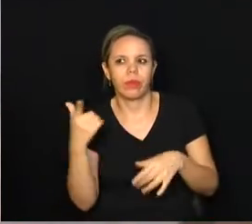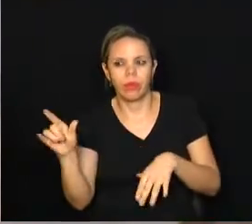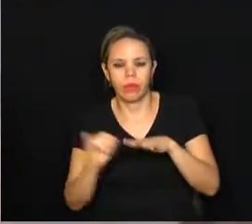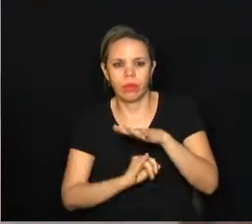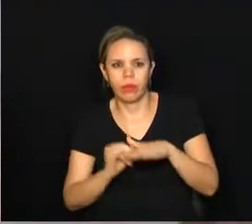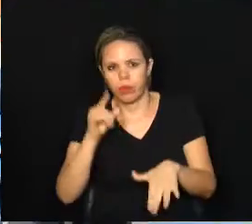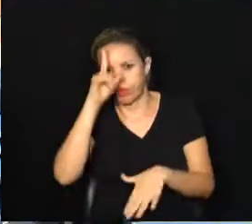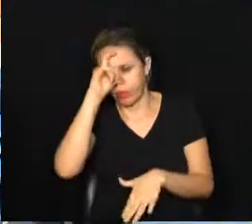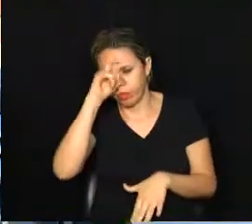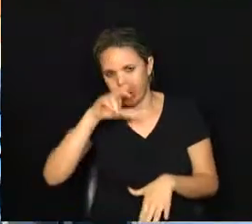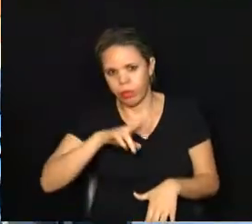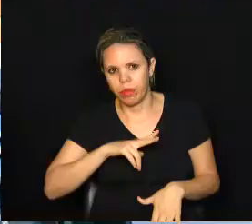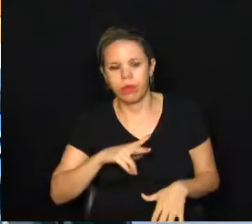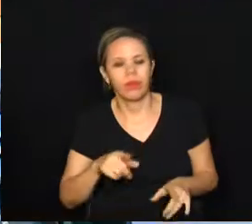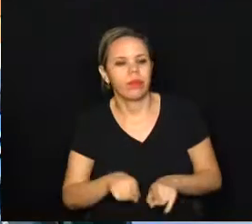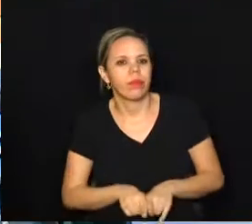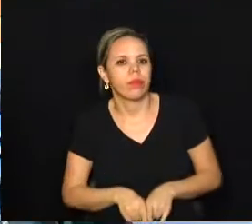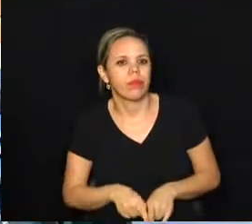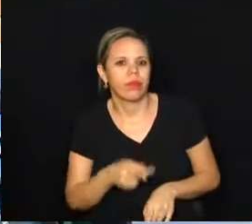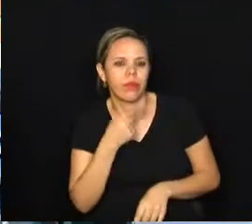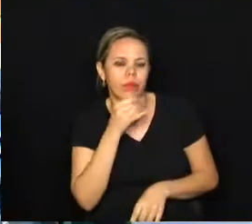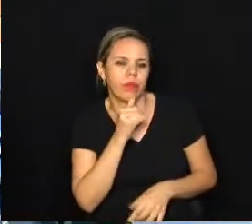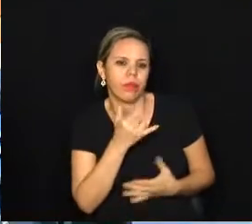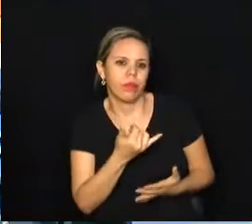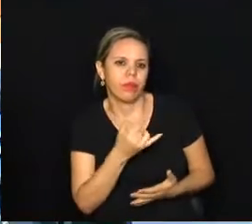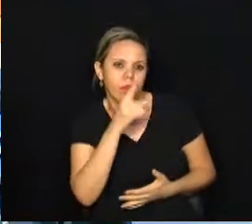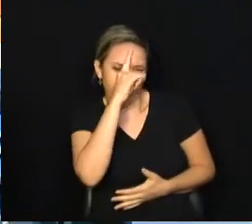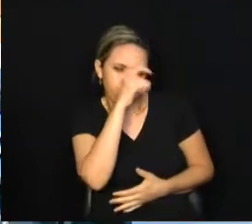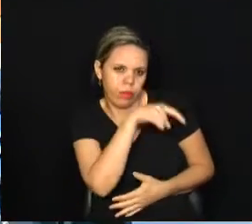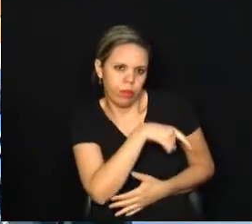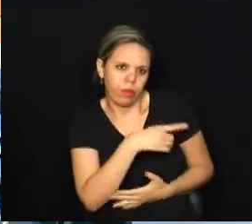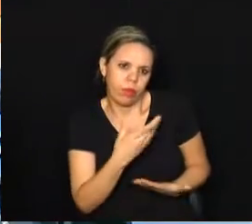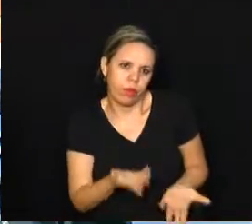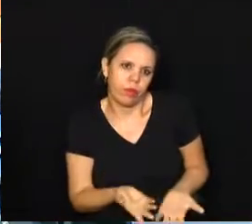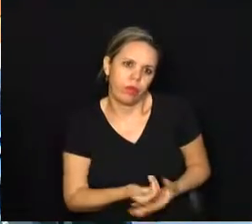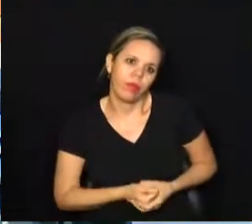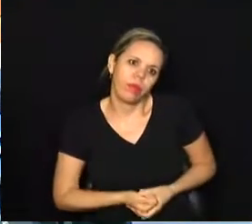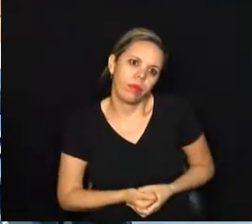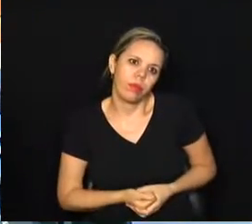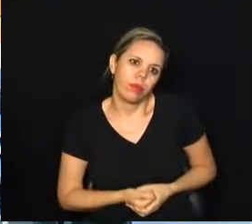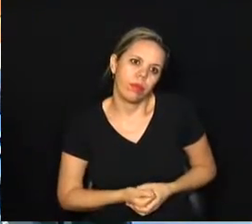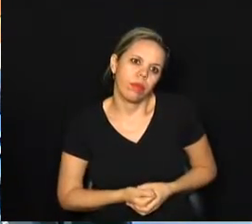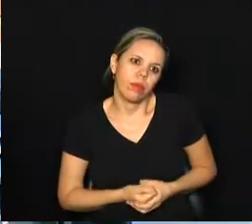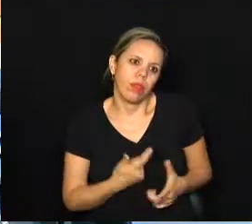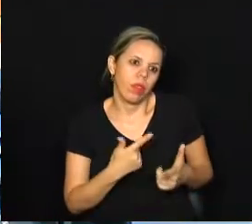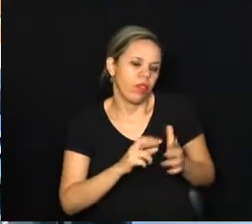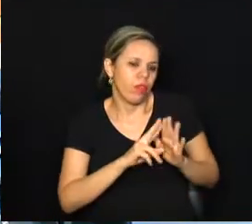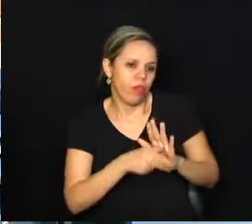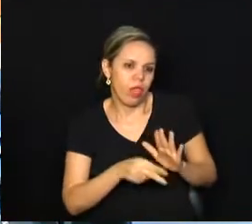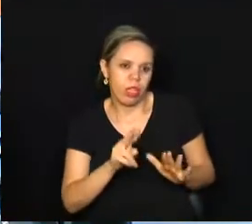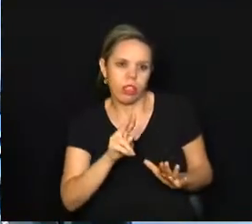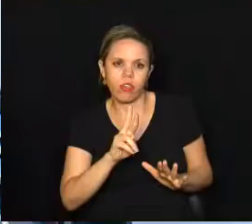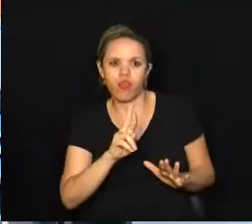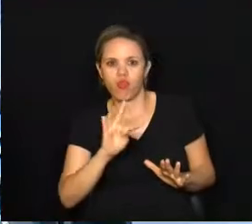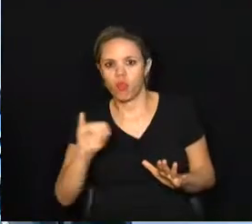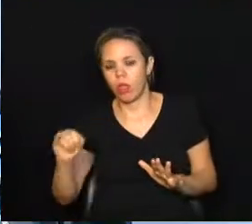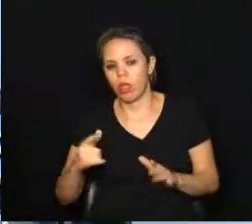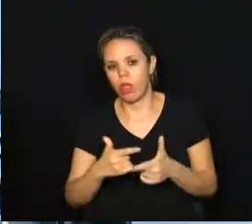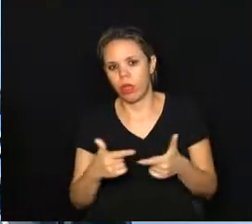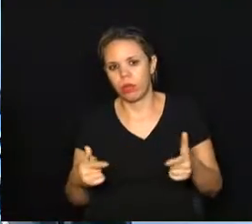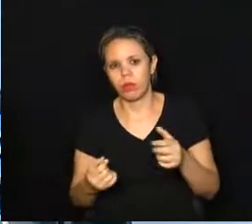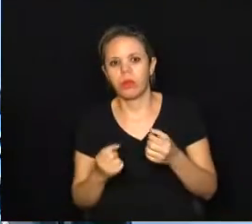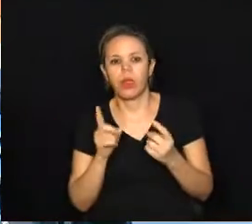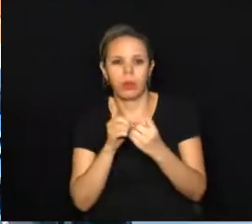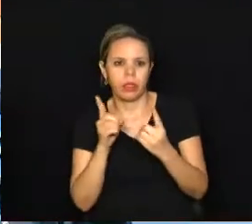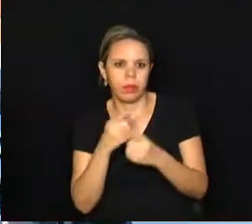instituições de saúde. Vamos dizer, a qualificação do hospital, que é para alta complexidade, Tem muitas coisas que os hospitais